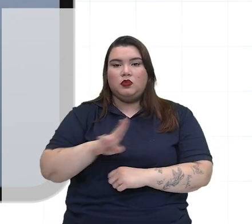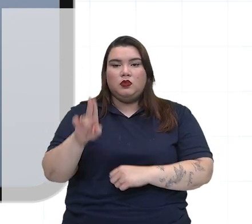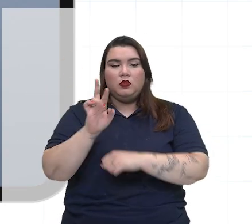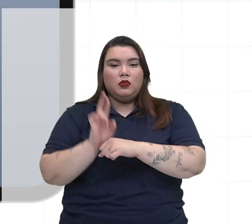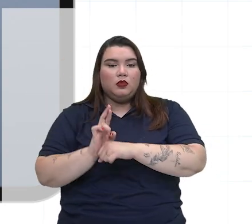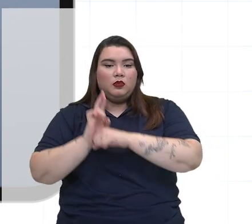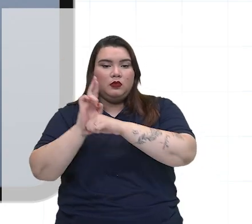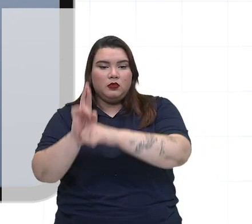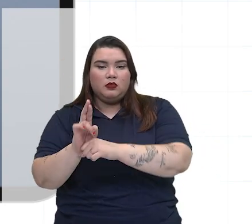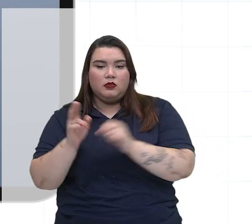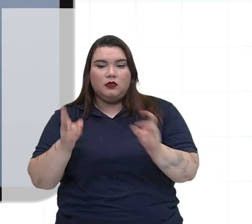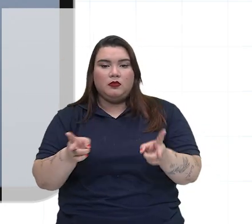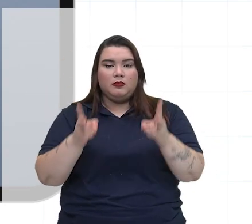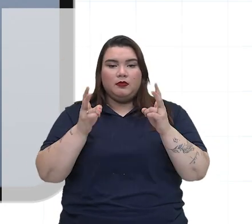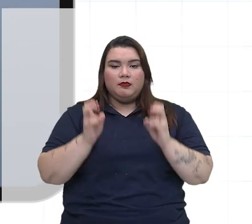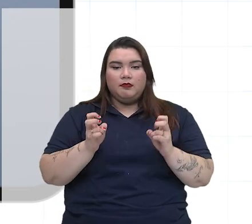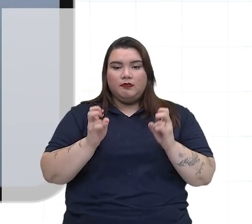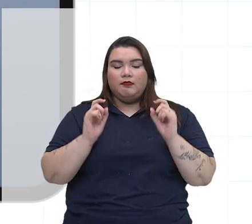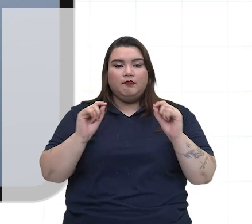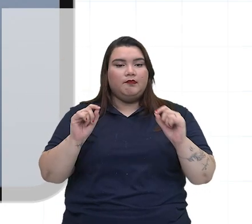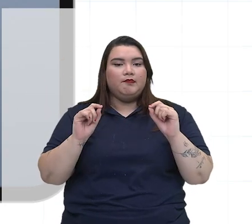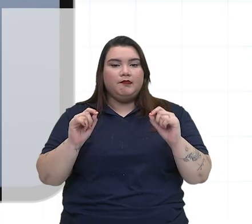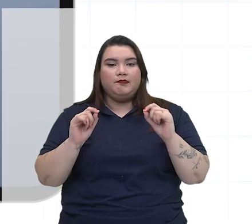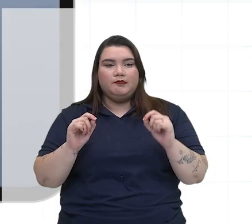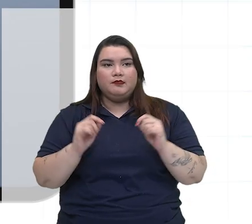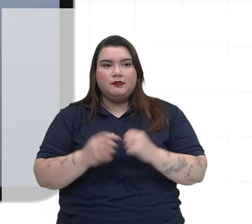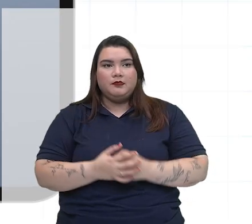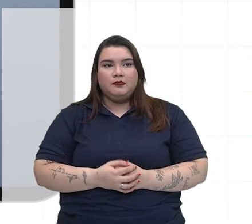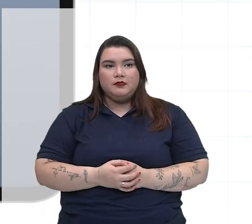recurso, observem que